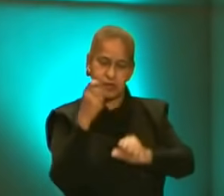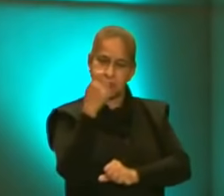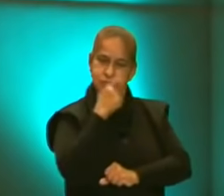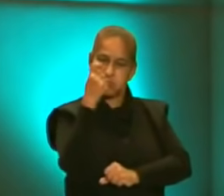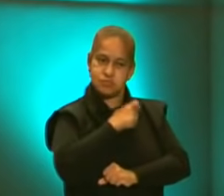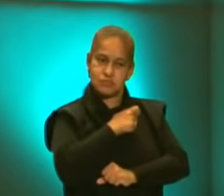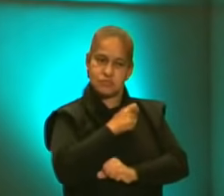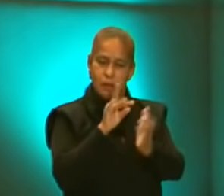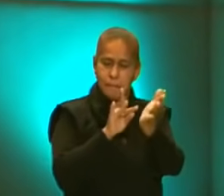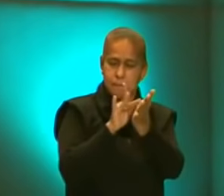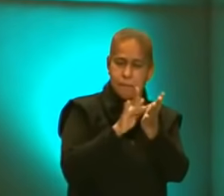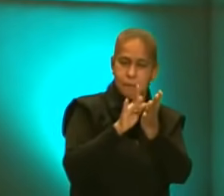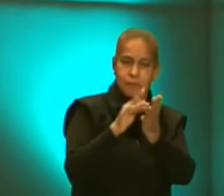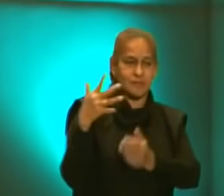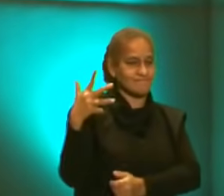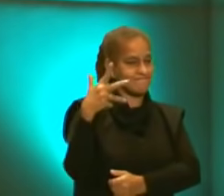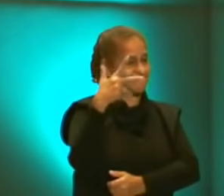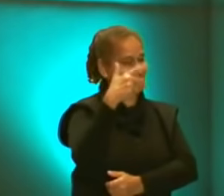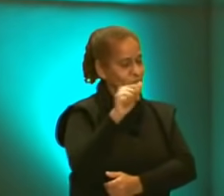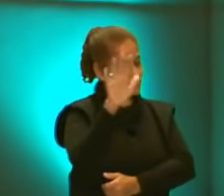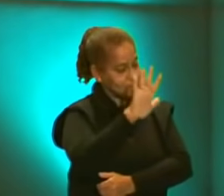qualquer área da vida.